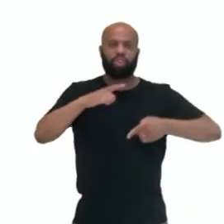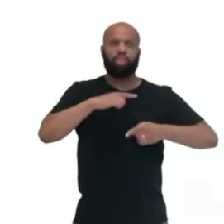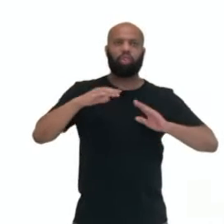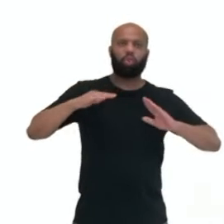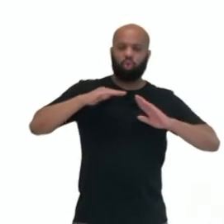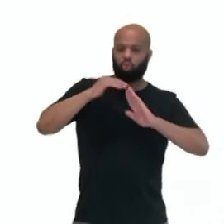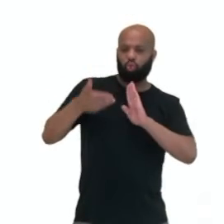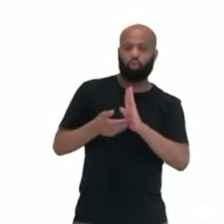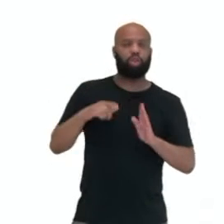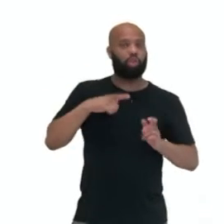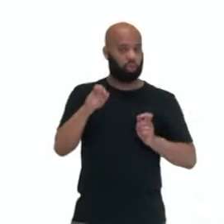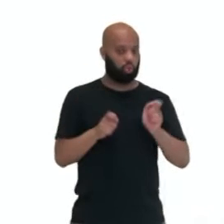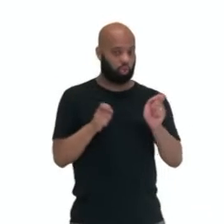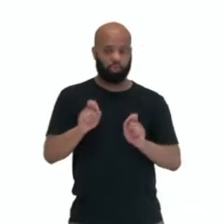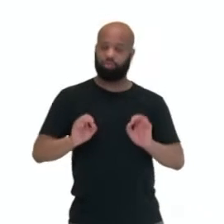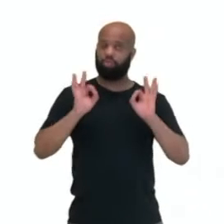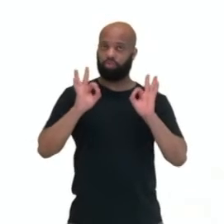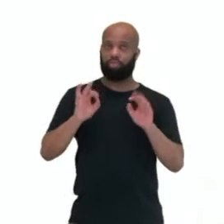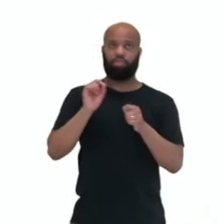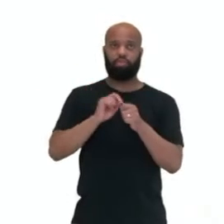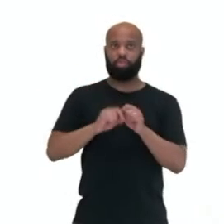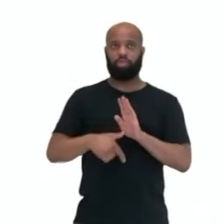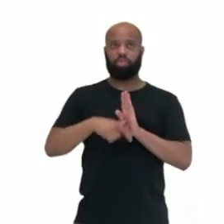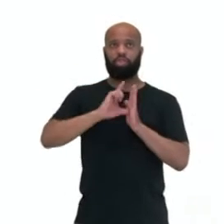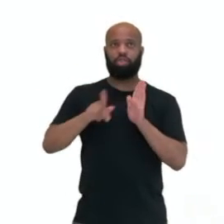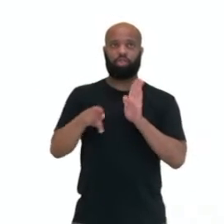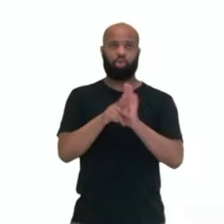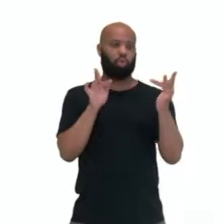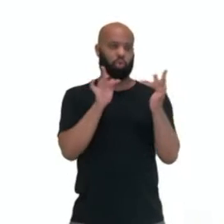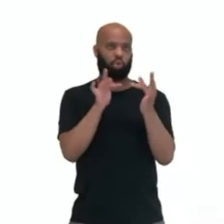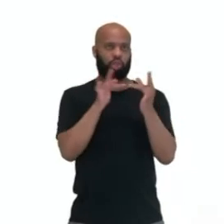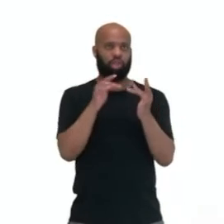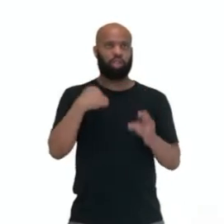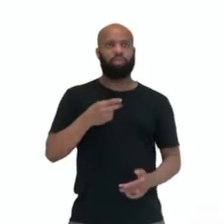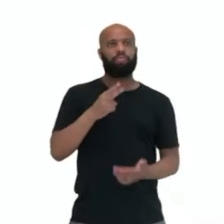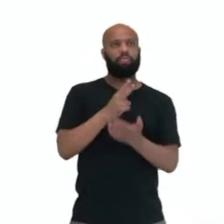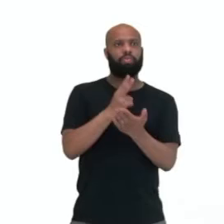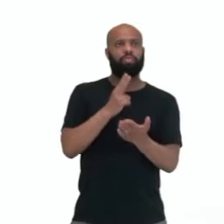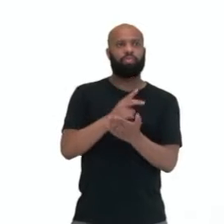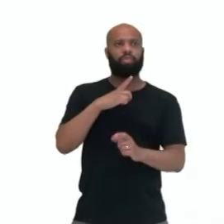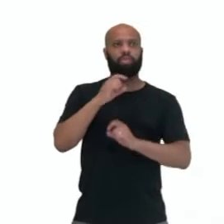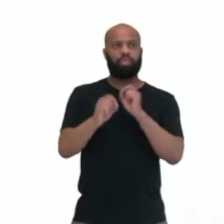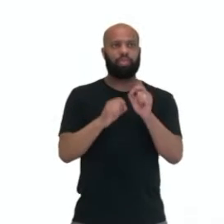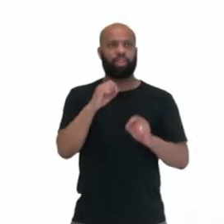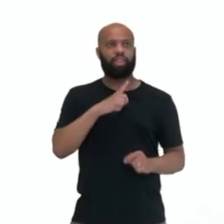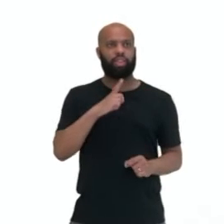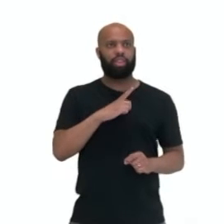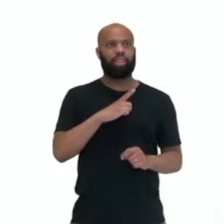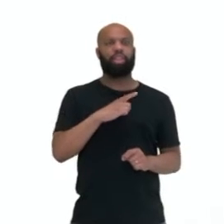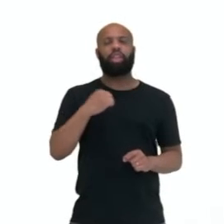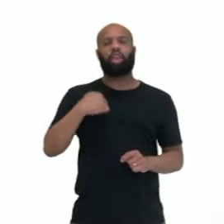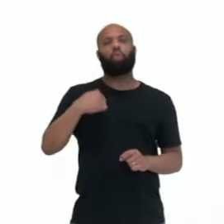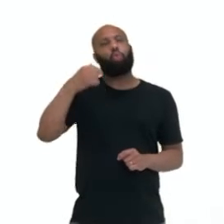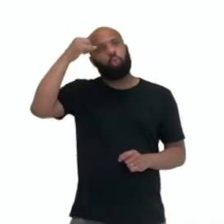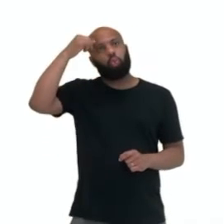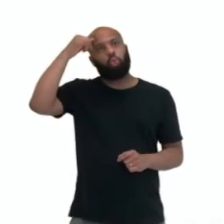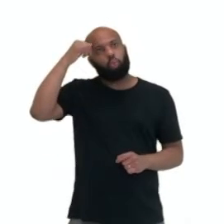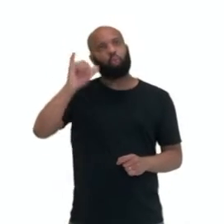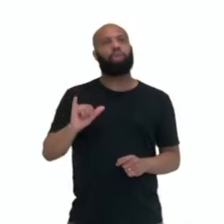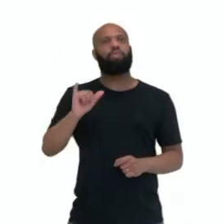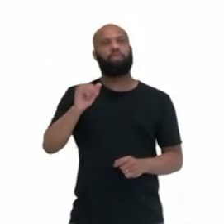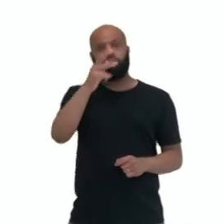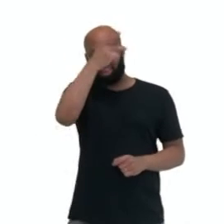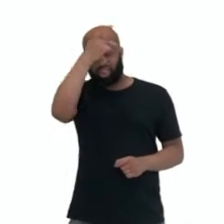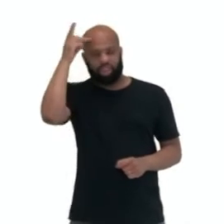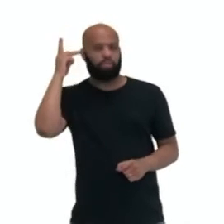ser controlados precisamente antes do contato. Então eu tenho que sempre ter um golpe controlado para que eu não machuque, eu não lesione